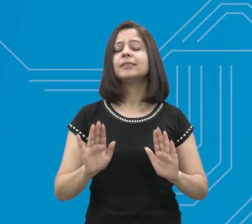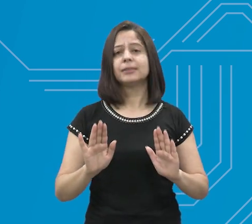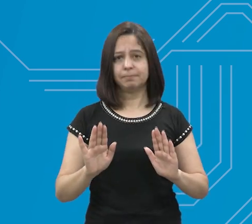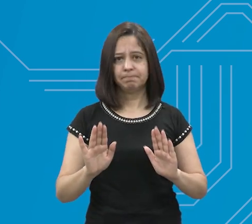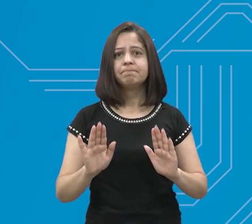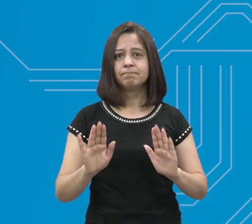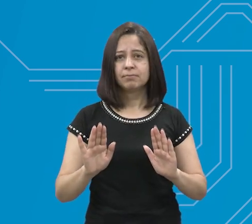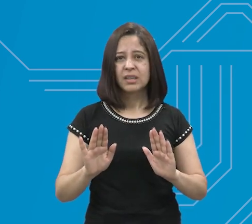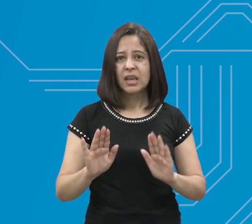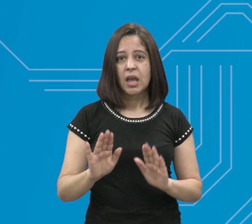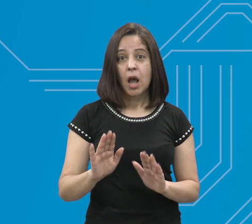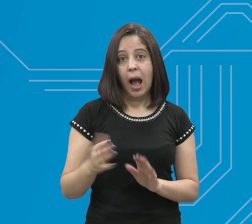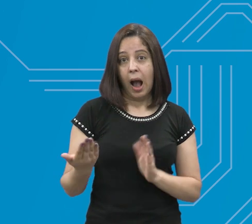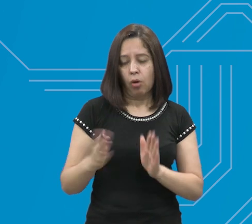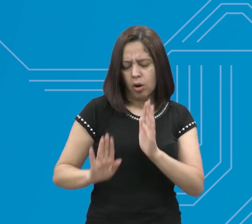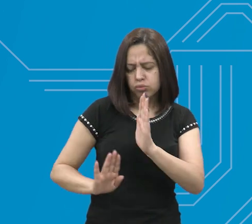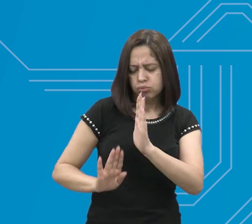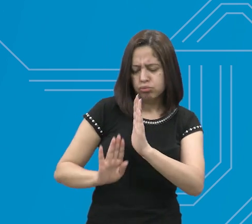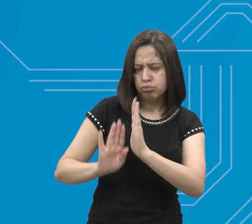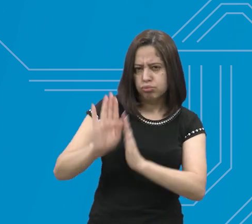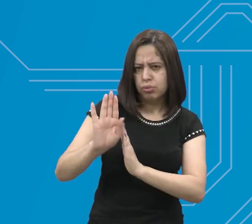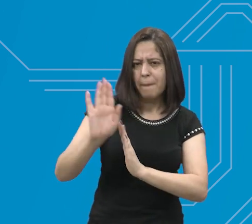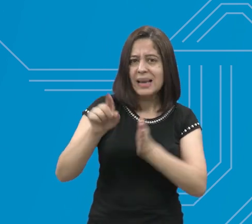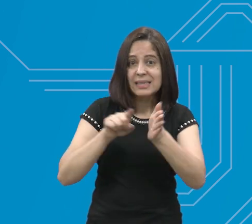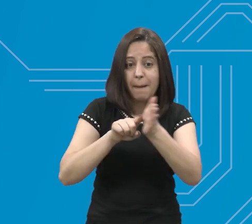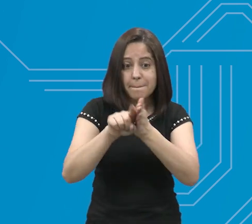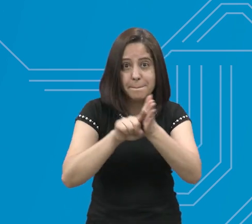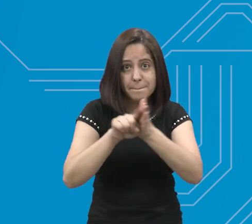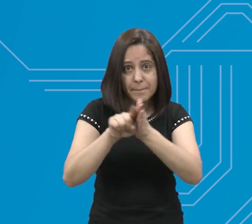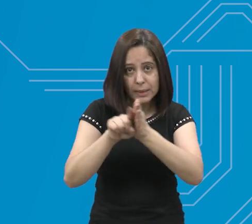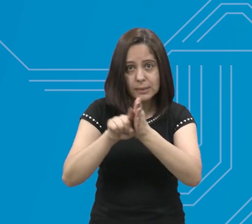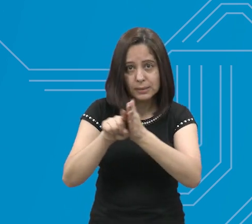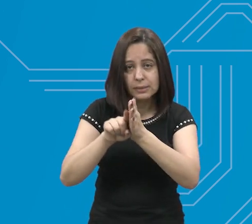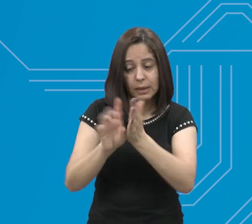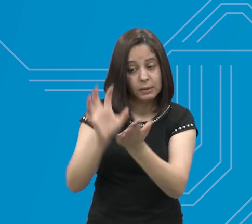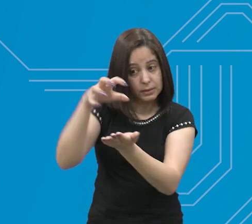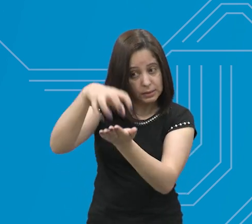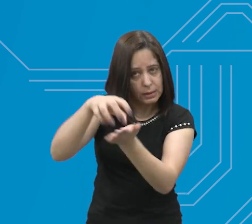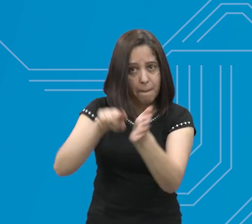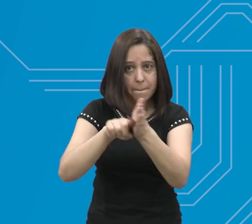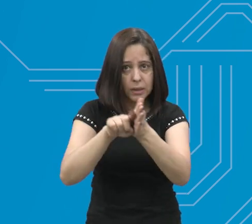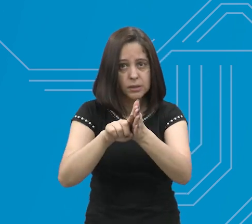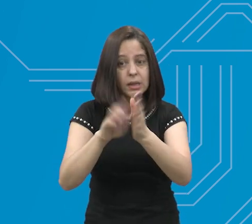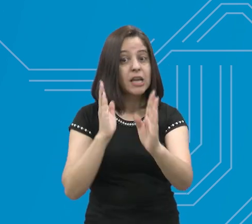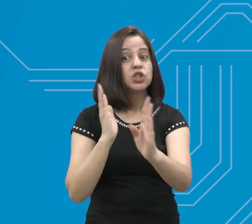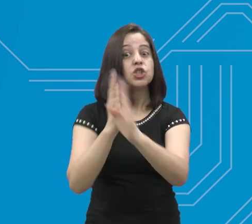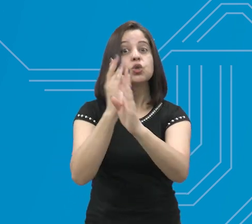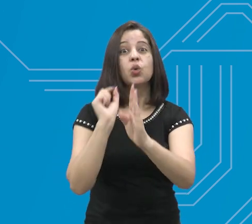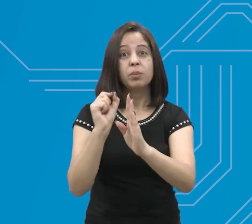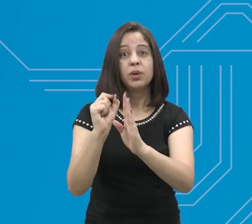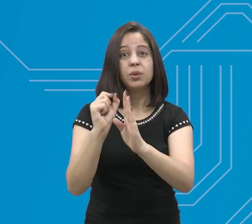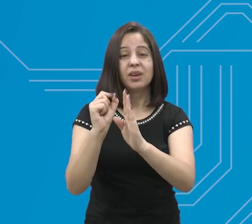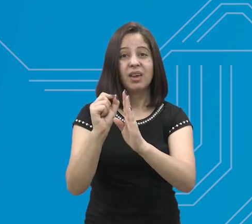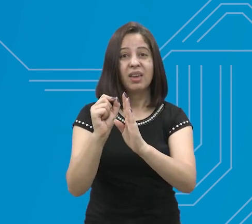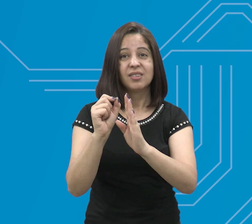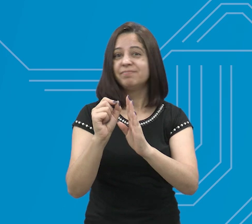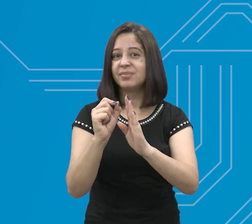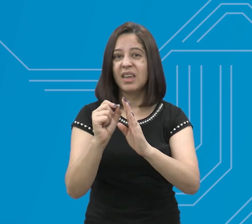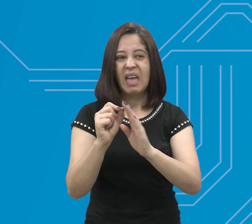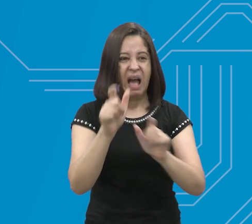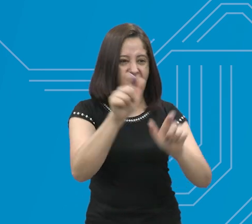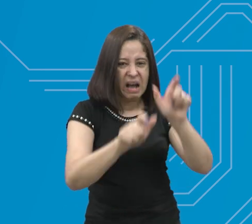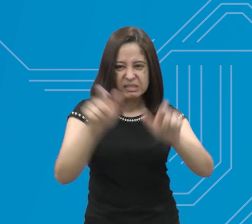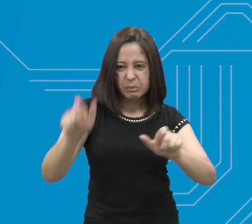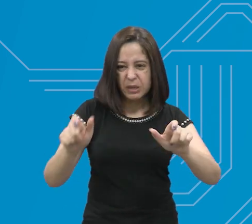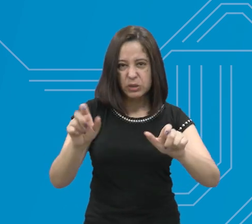Portanto, avançamos. Agora, mesmo com esse número positivo, pesquisa do Comitê Gestor da Internet no